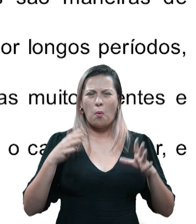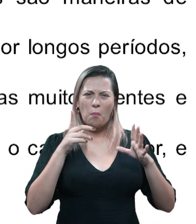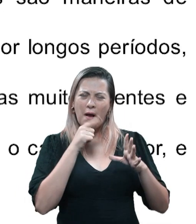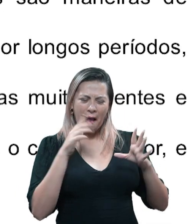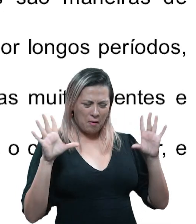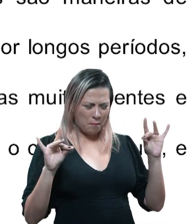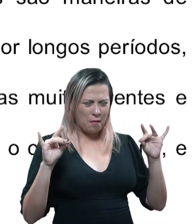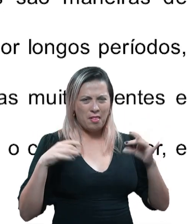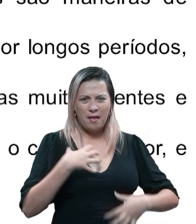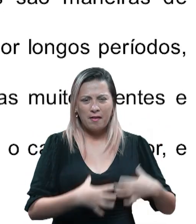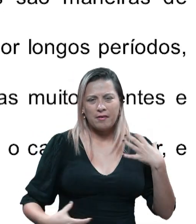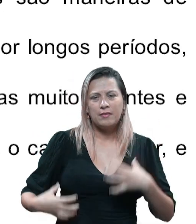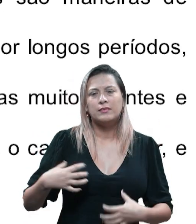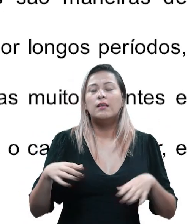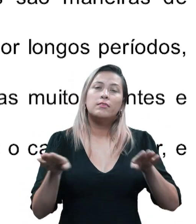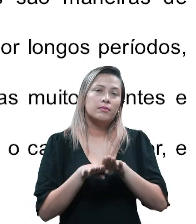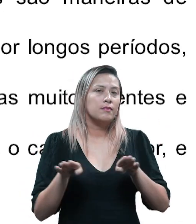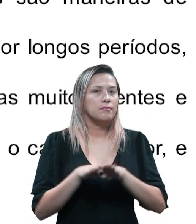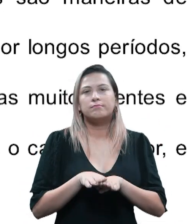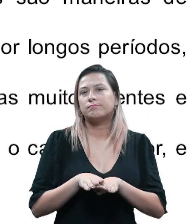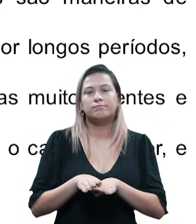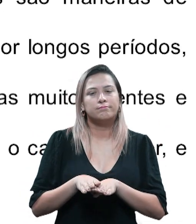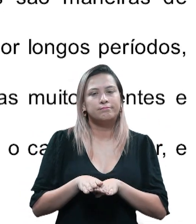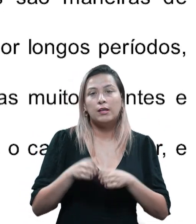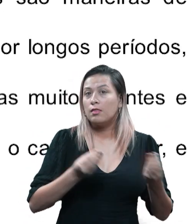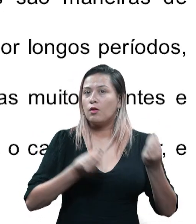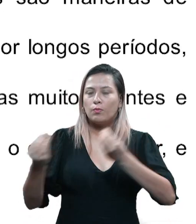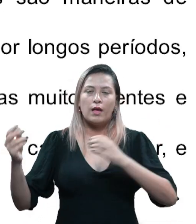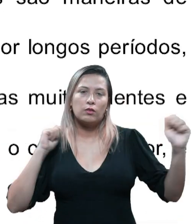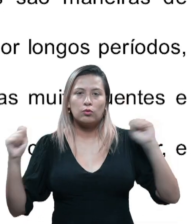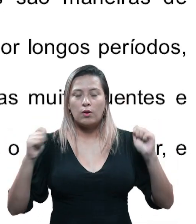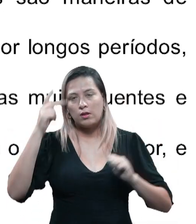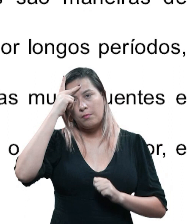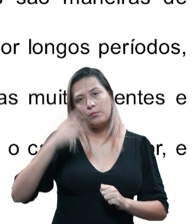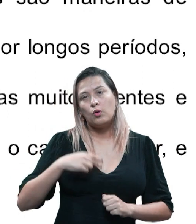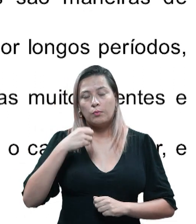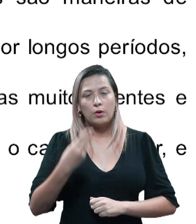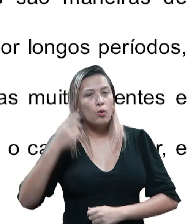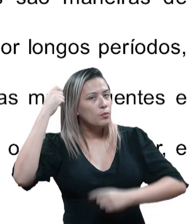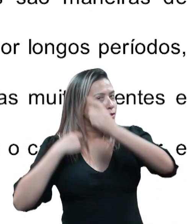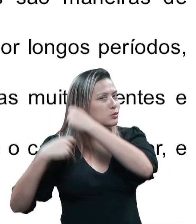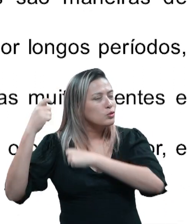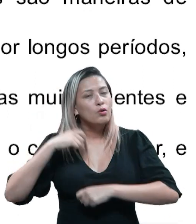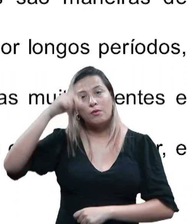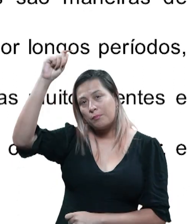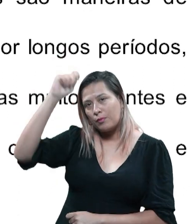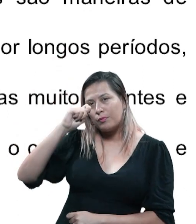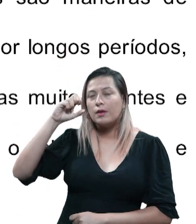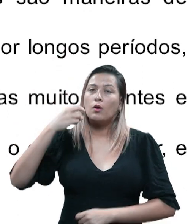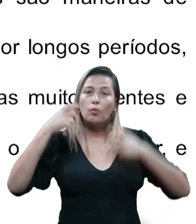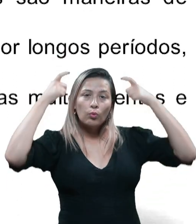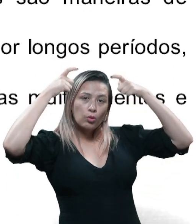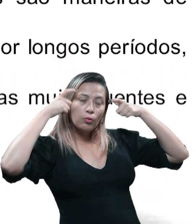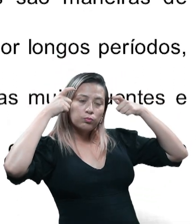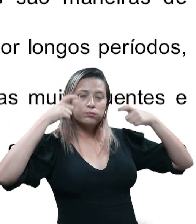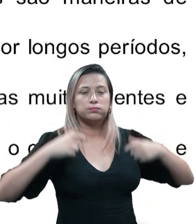bom evitar. Não compartilhe toalhas ou roupas, escova de cabelo, boné, touca. A